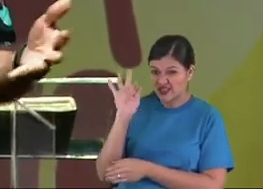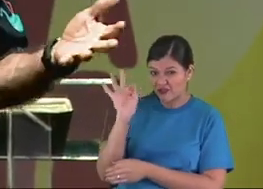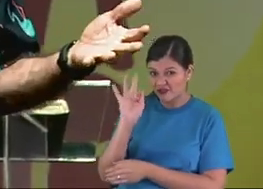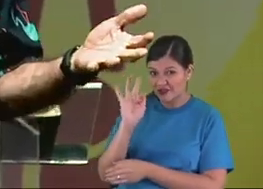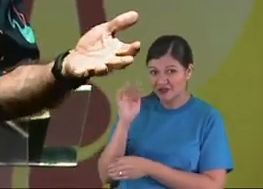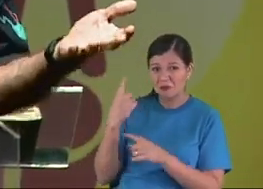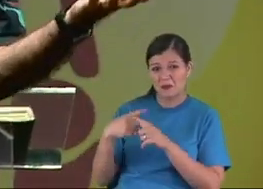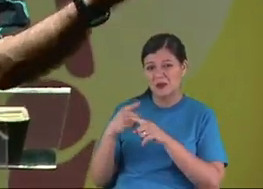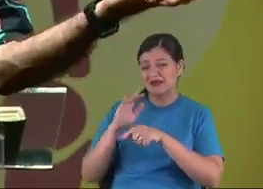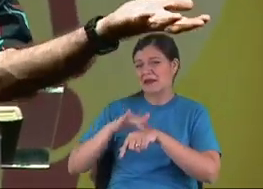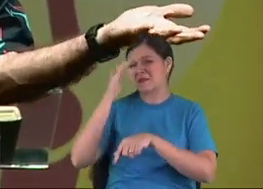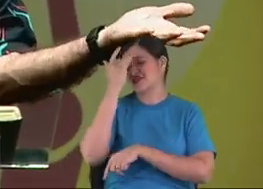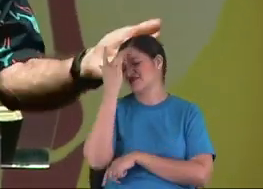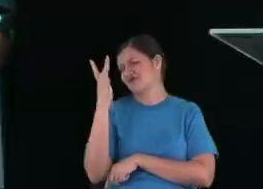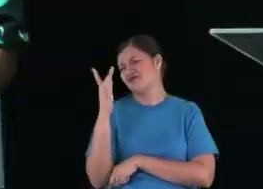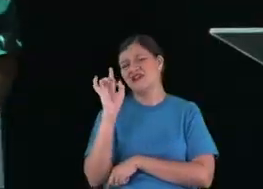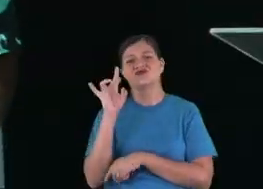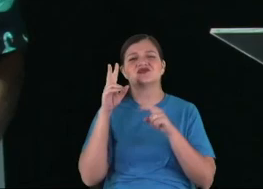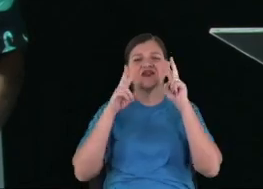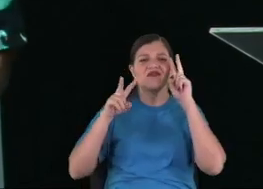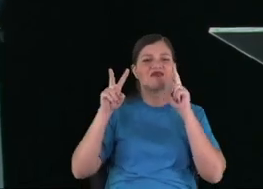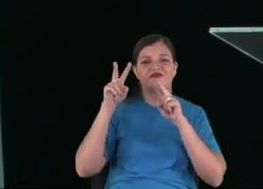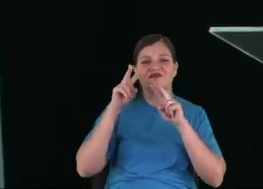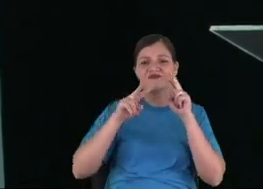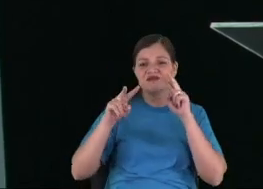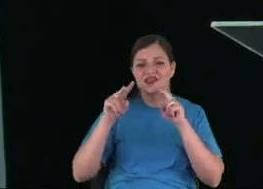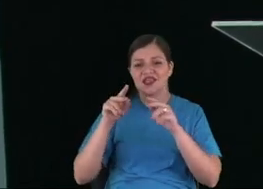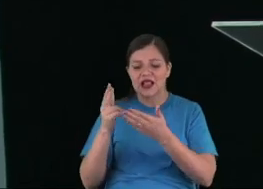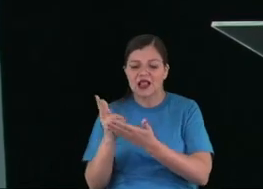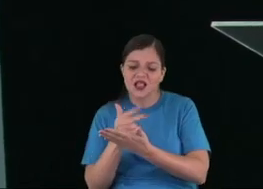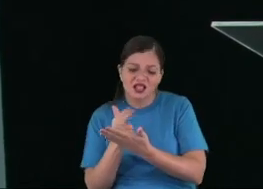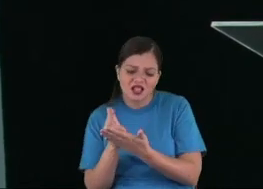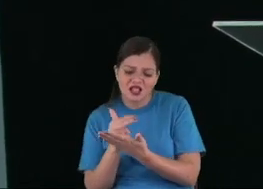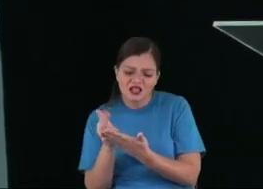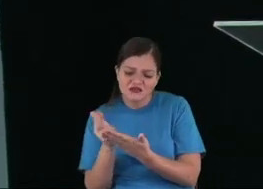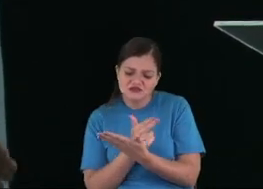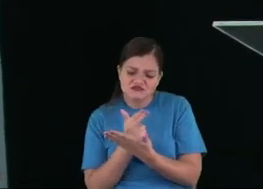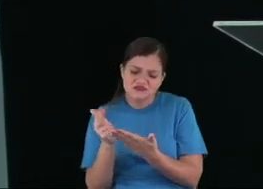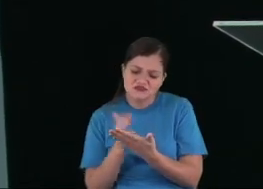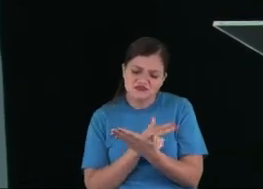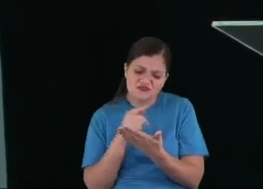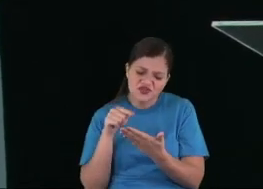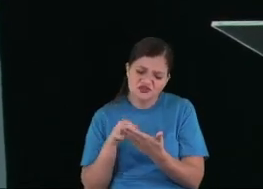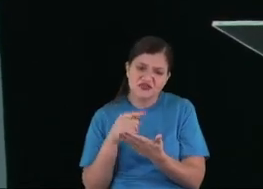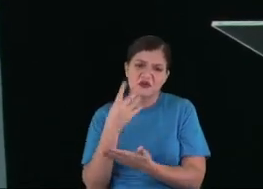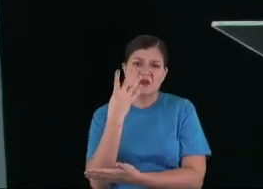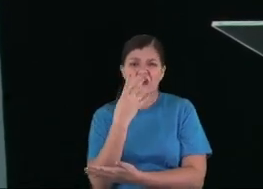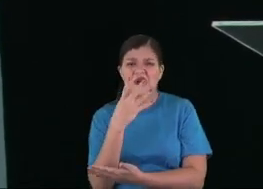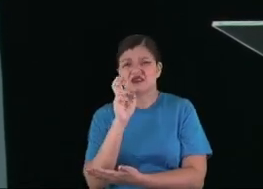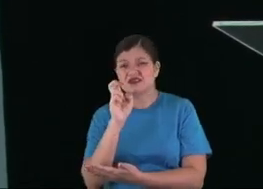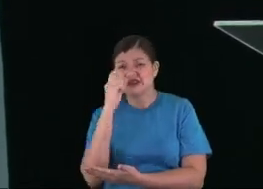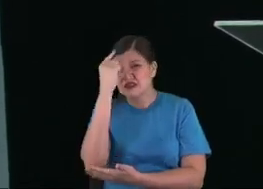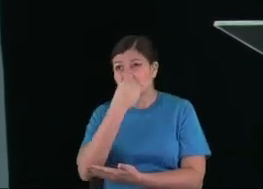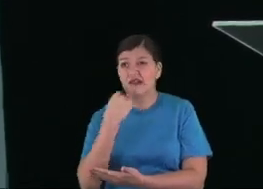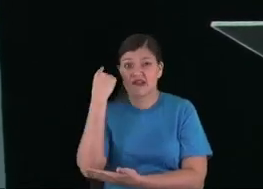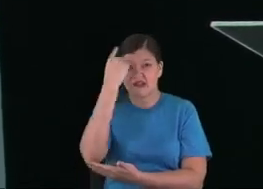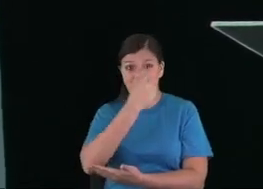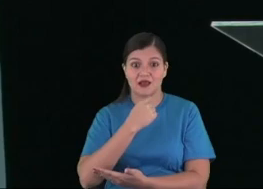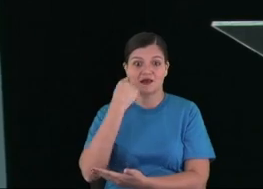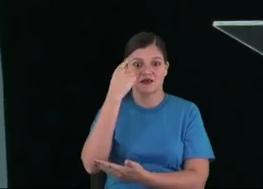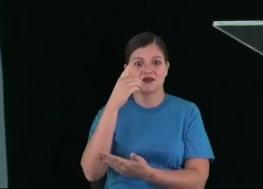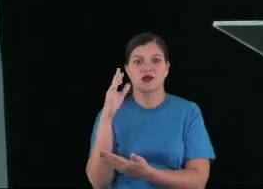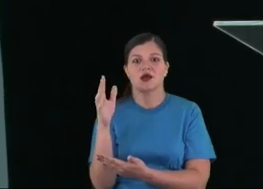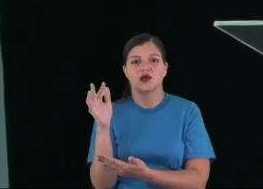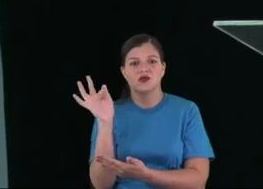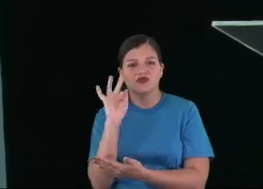Porque é mais fácil, a gente assiste, entendeu? Para ler um livro você vai levar, sei lá, umas 4, 5 horas, uma eternidade. O filme você